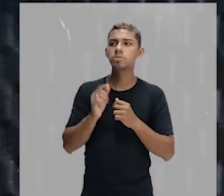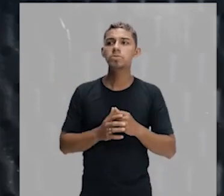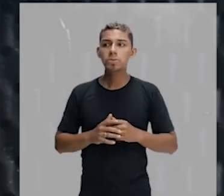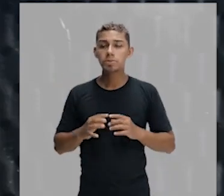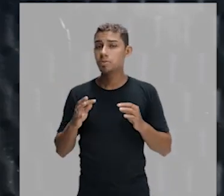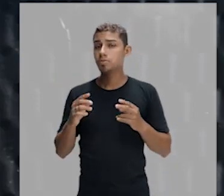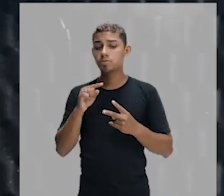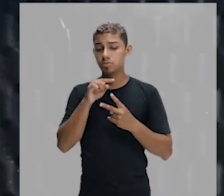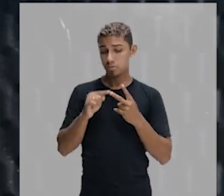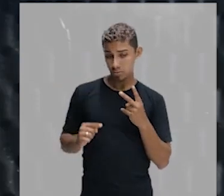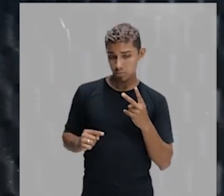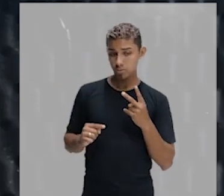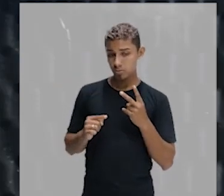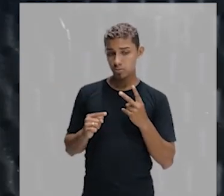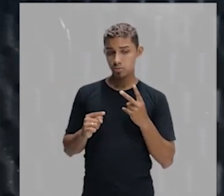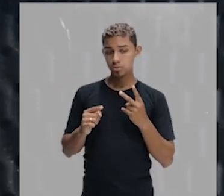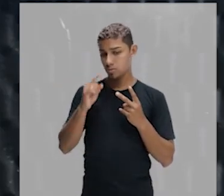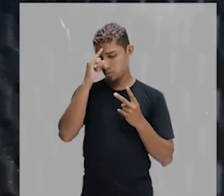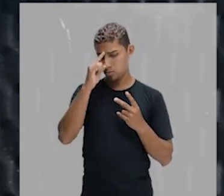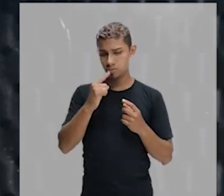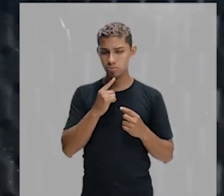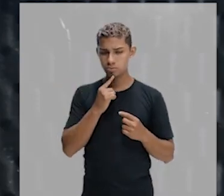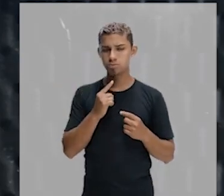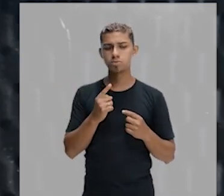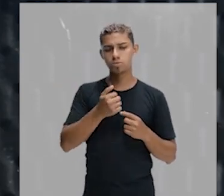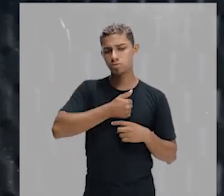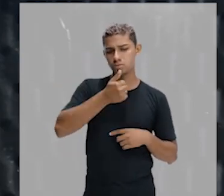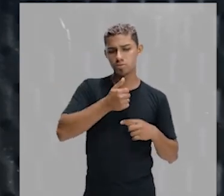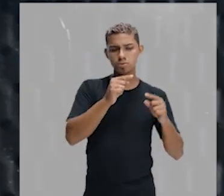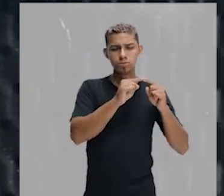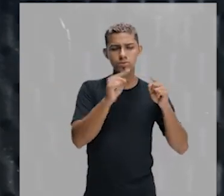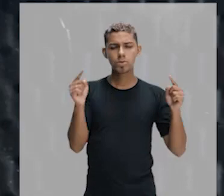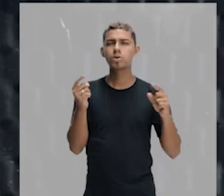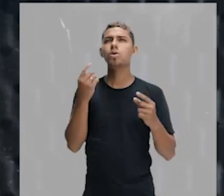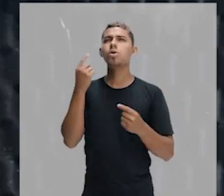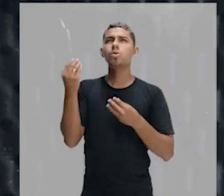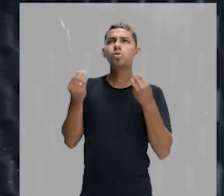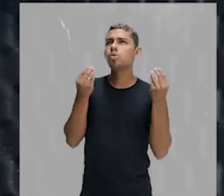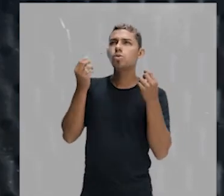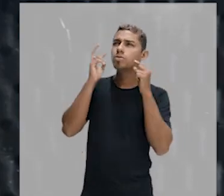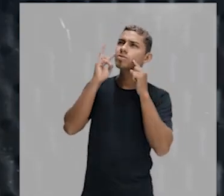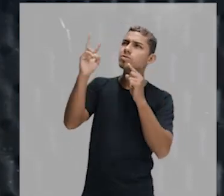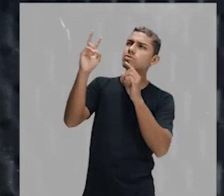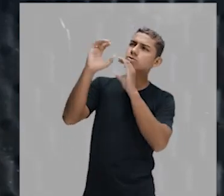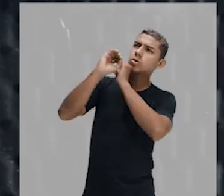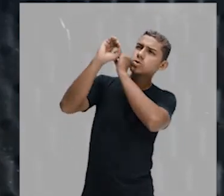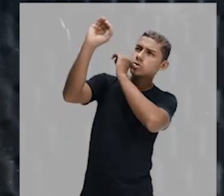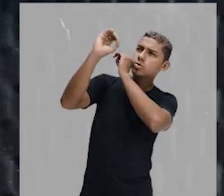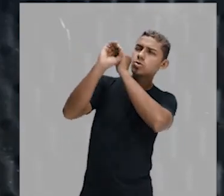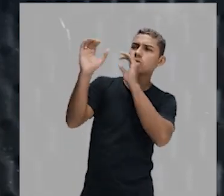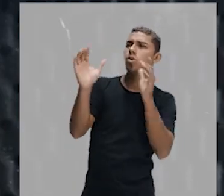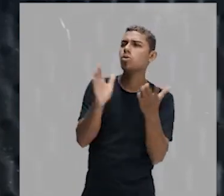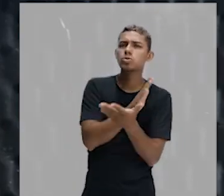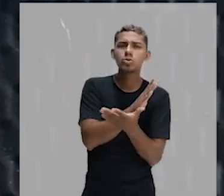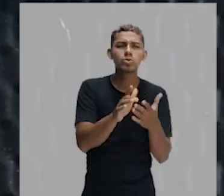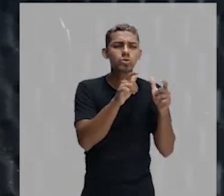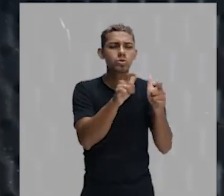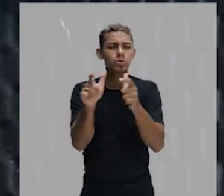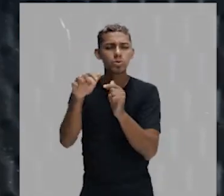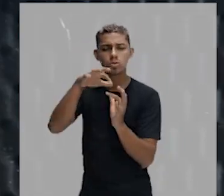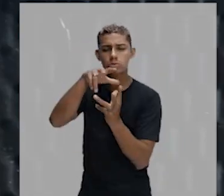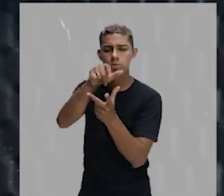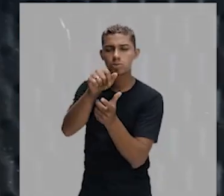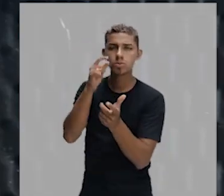duas imagens, né? Essa primeira animação é mais ou menos como é visto, né, o céu em alguns locais da Terra, logicamente